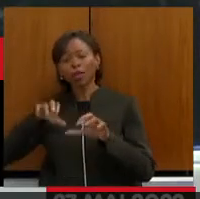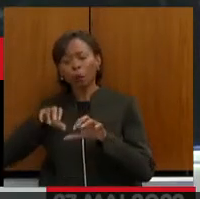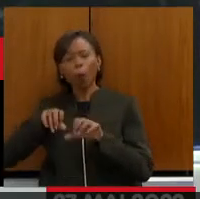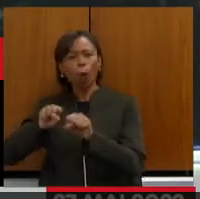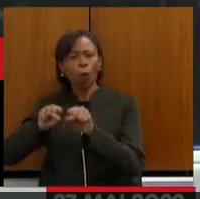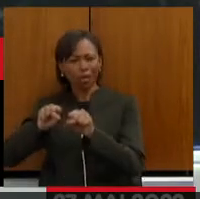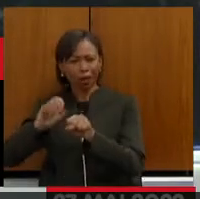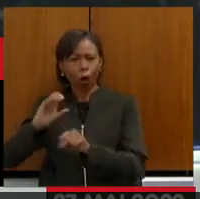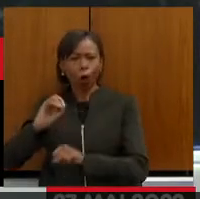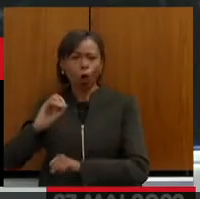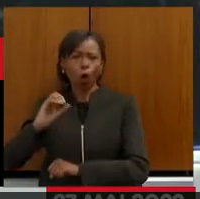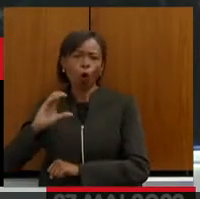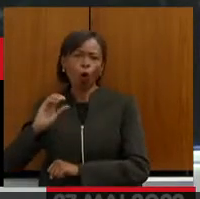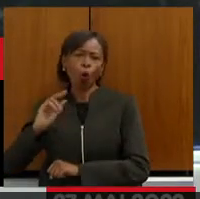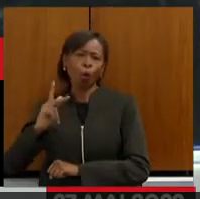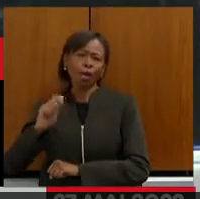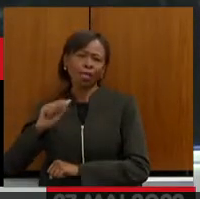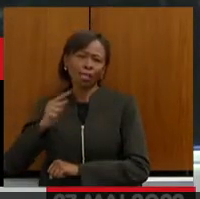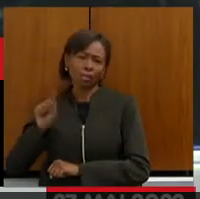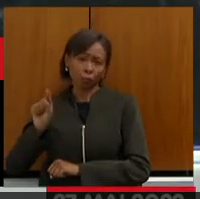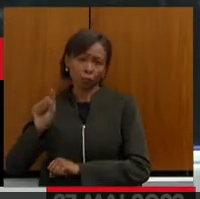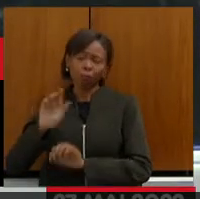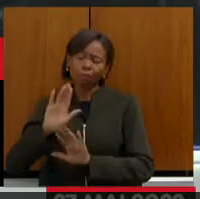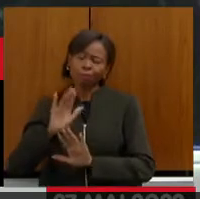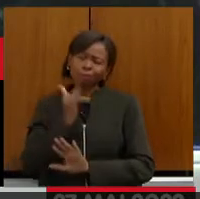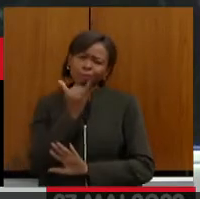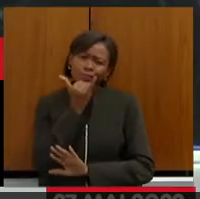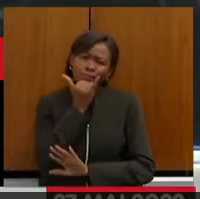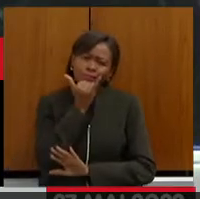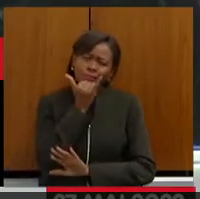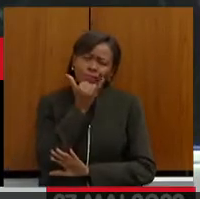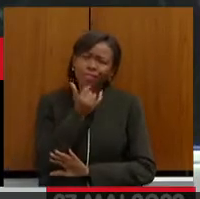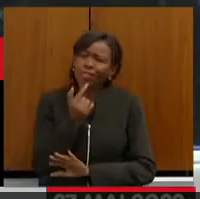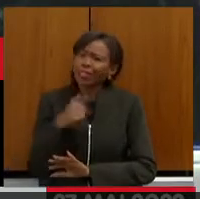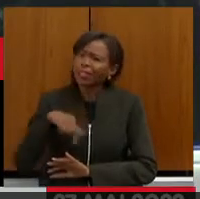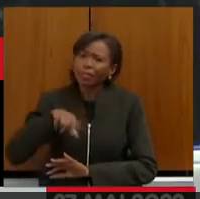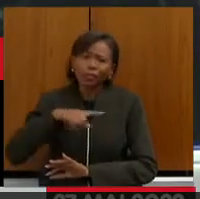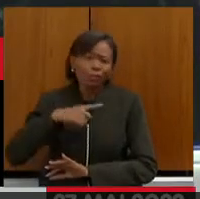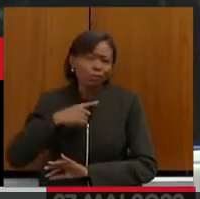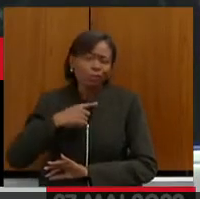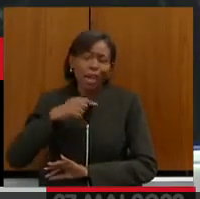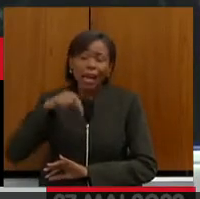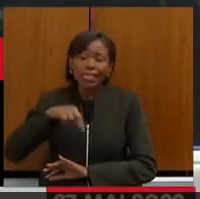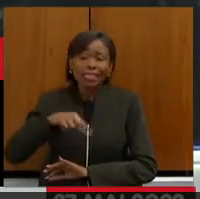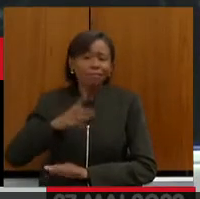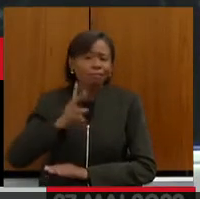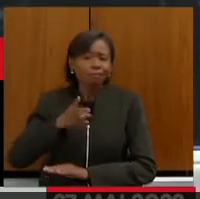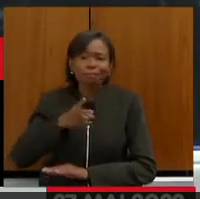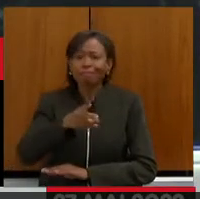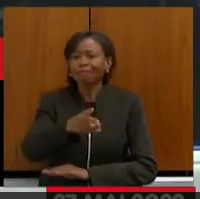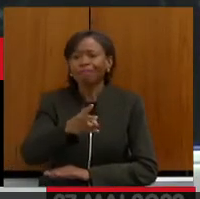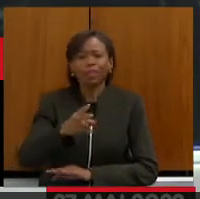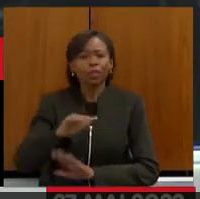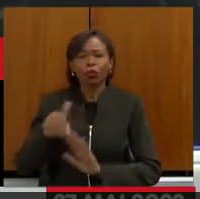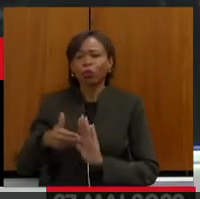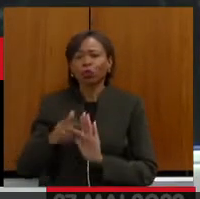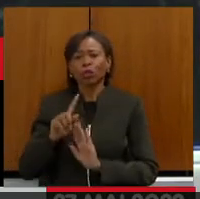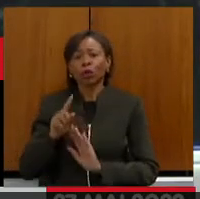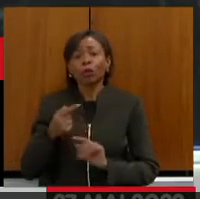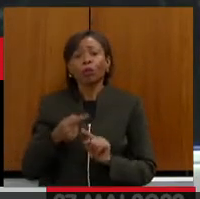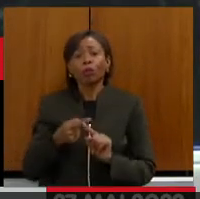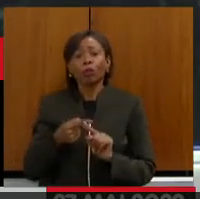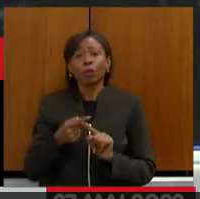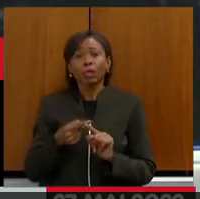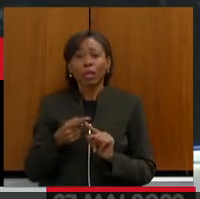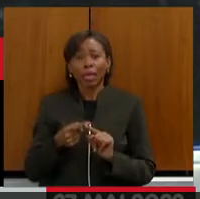licença que eu não consigo acompanhar todo evento porque nesse momento a comissão de direitos humanos está recebendo as mães de pessoas